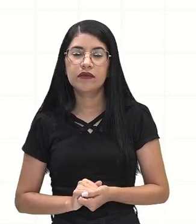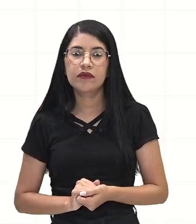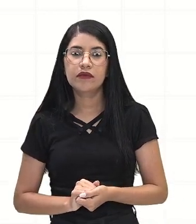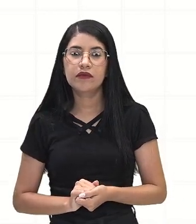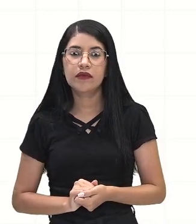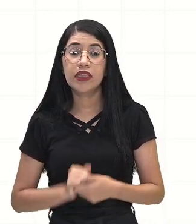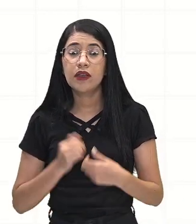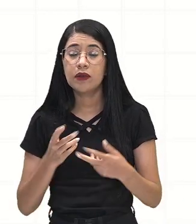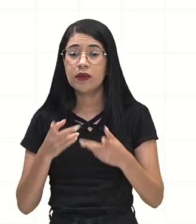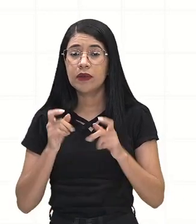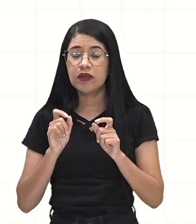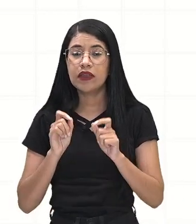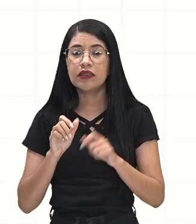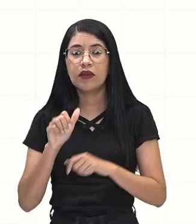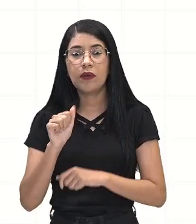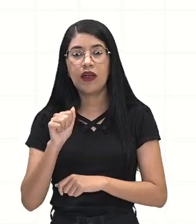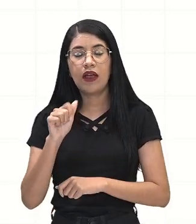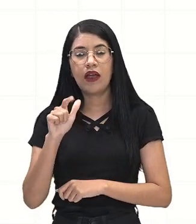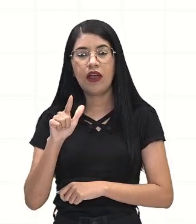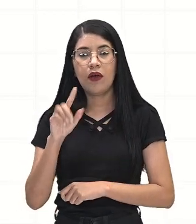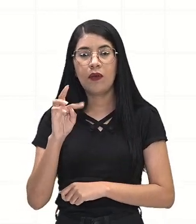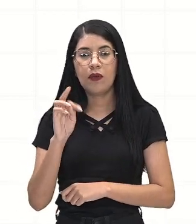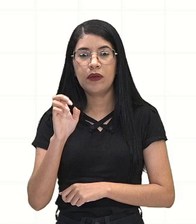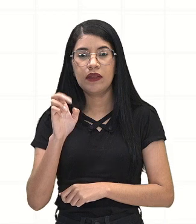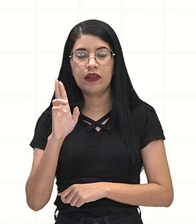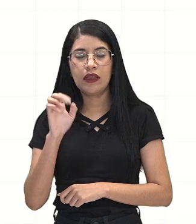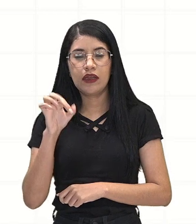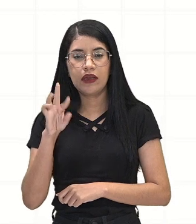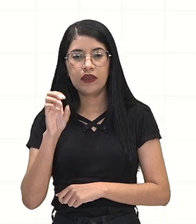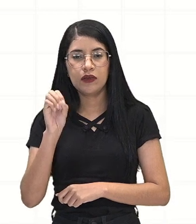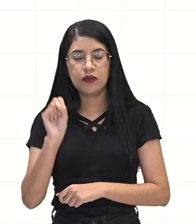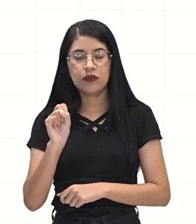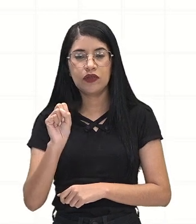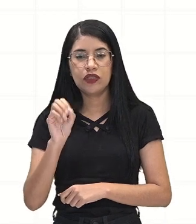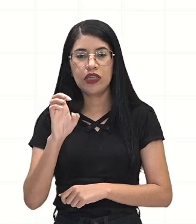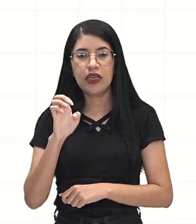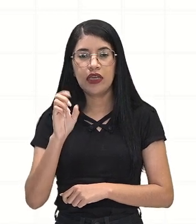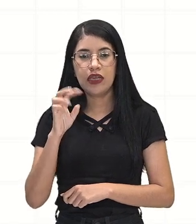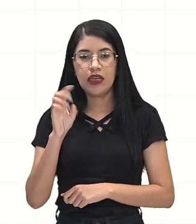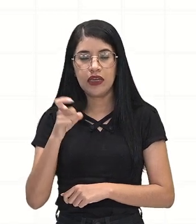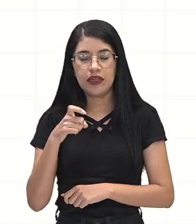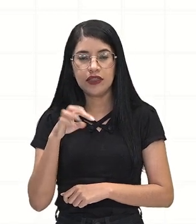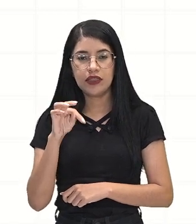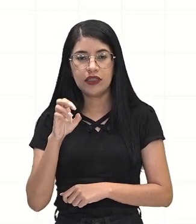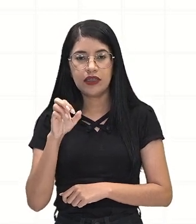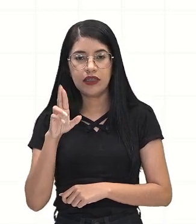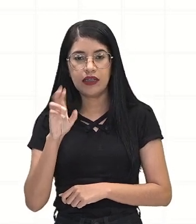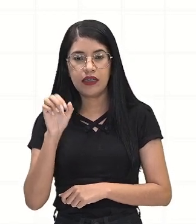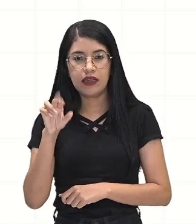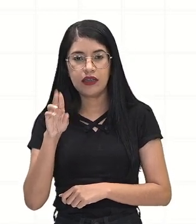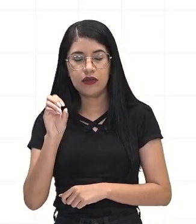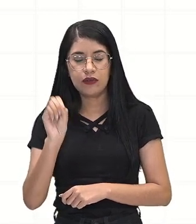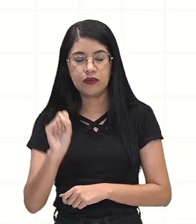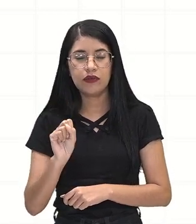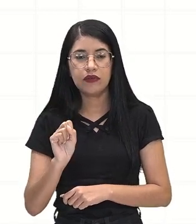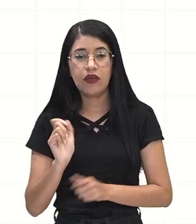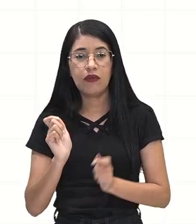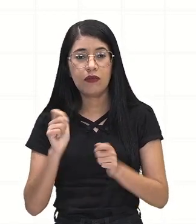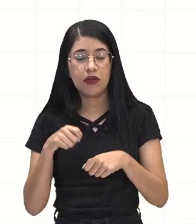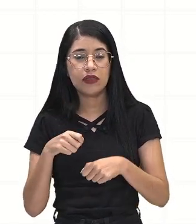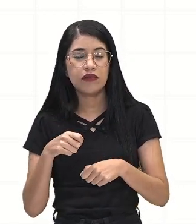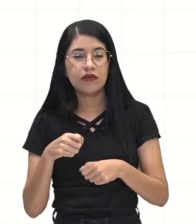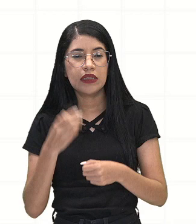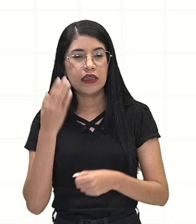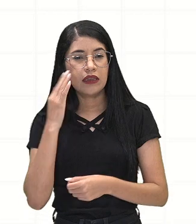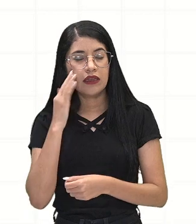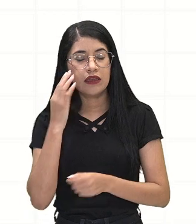ângulos são alternos externos. Então, daqui eu posso concluir que